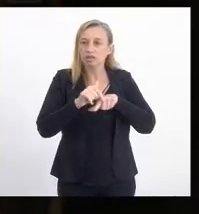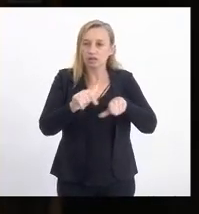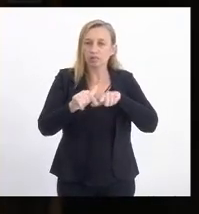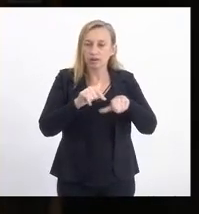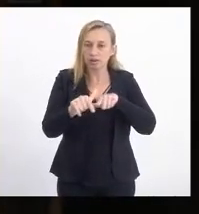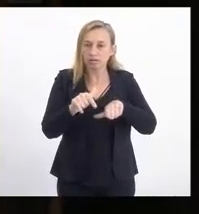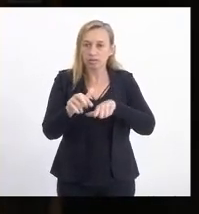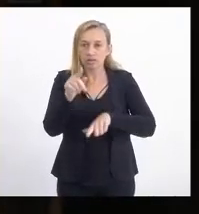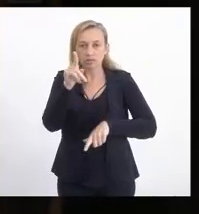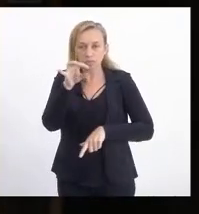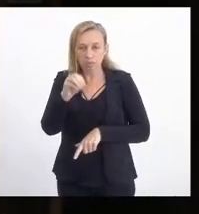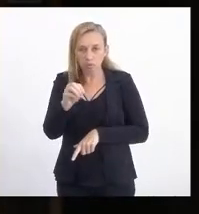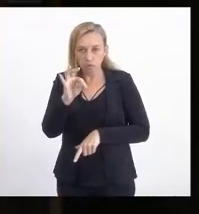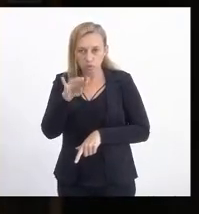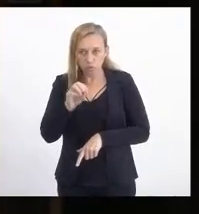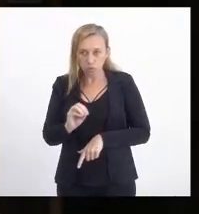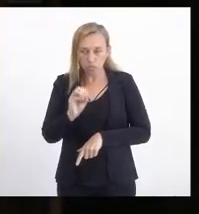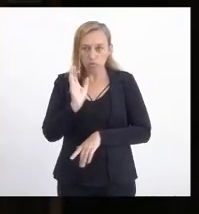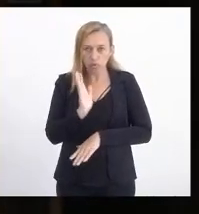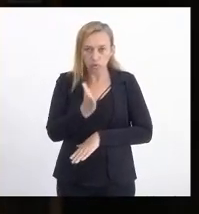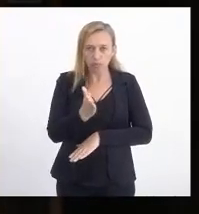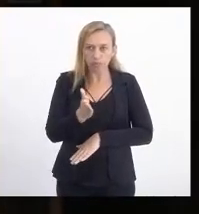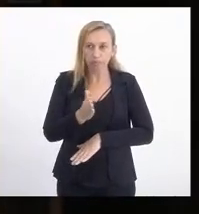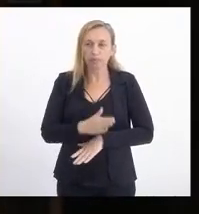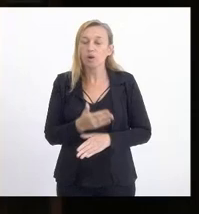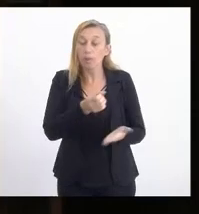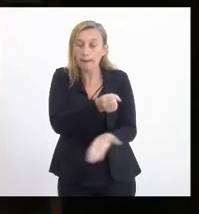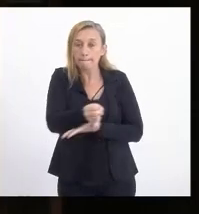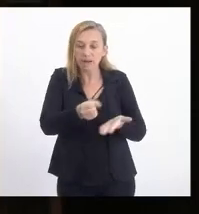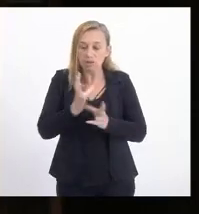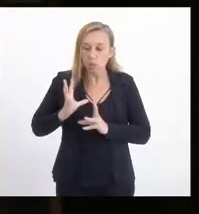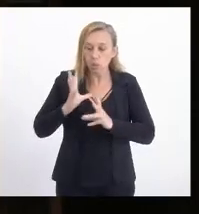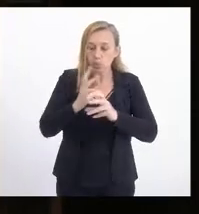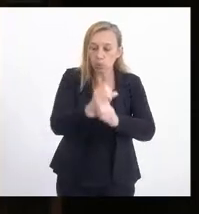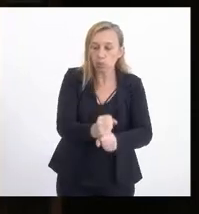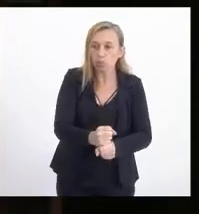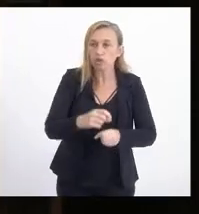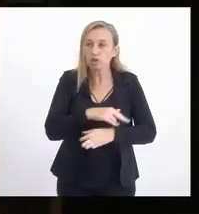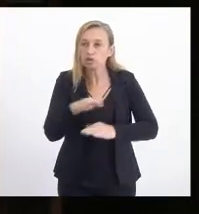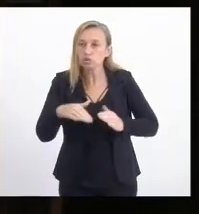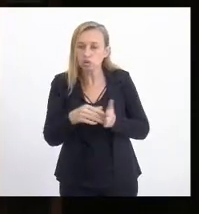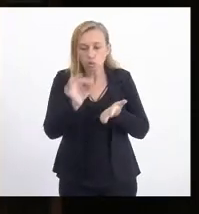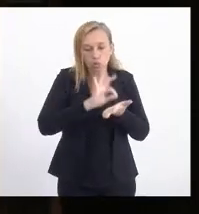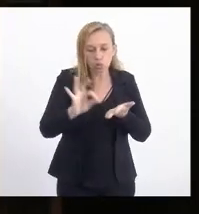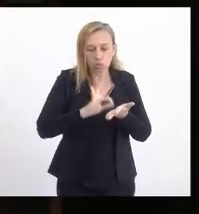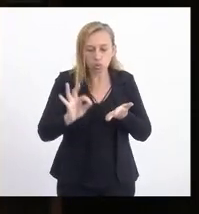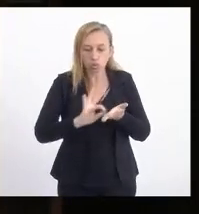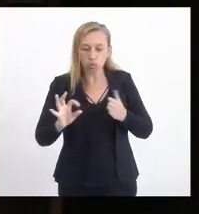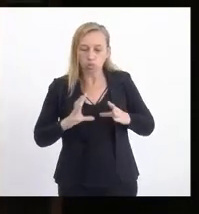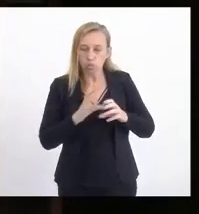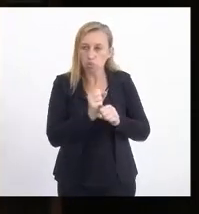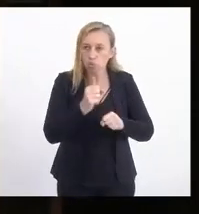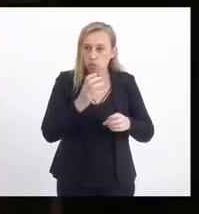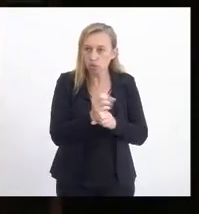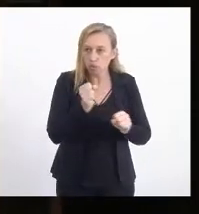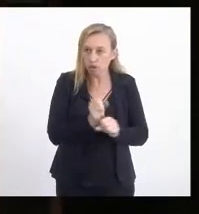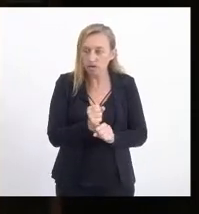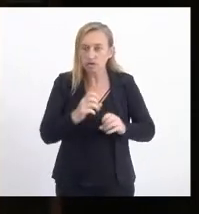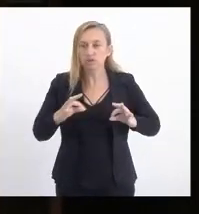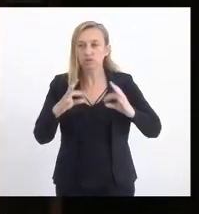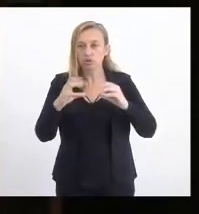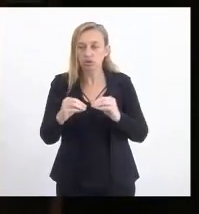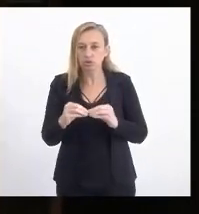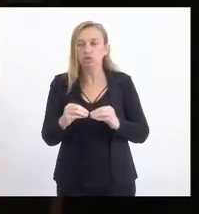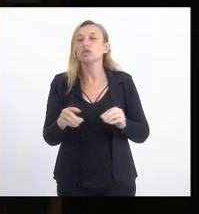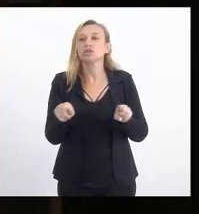posto imediato e isso faz uma base de cálculo e sobre todas as rubricas calculadas sobre o posto imediato